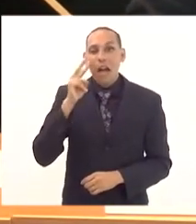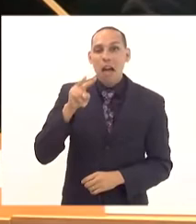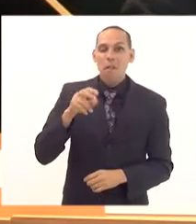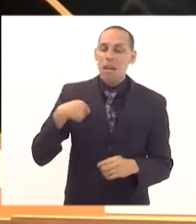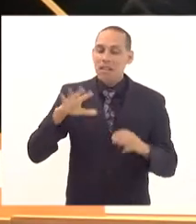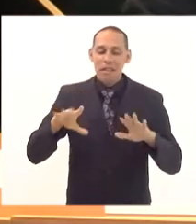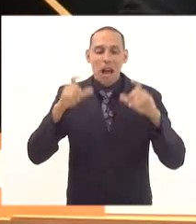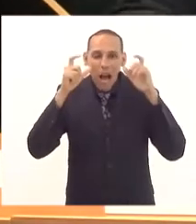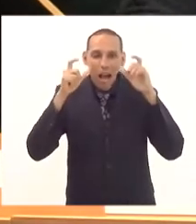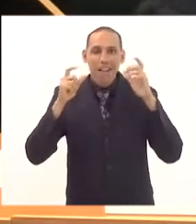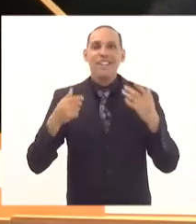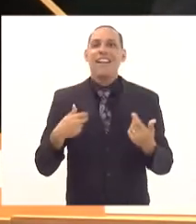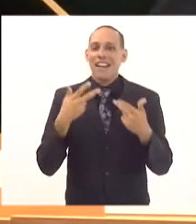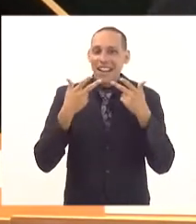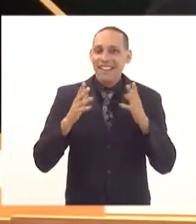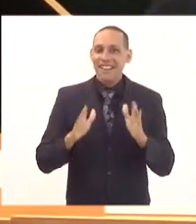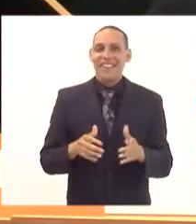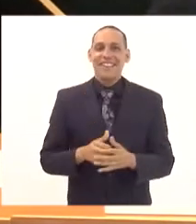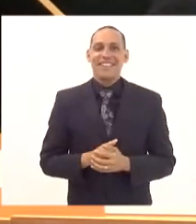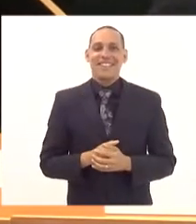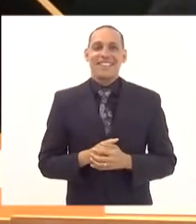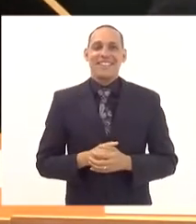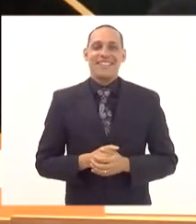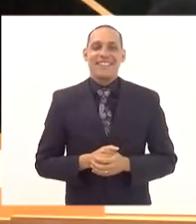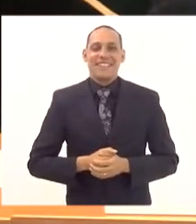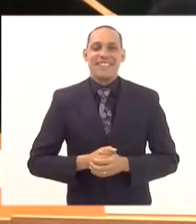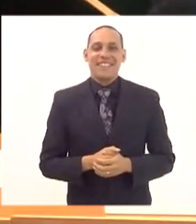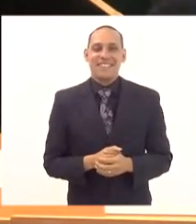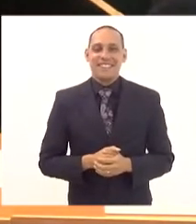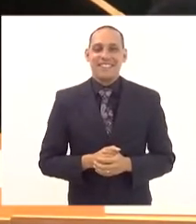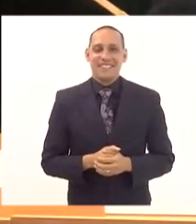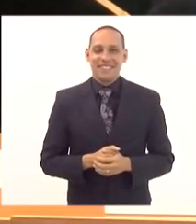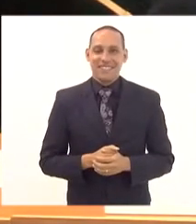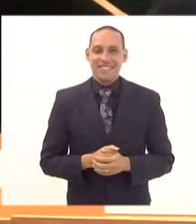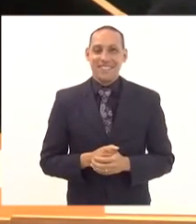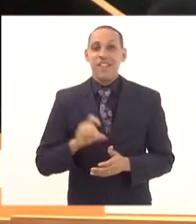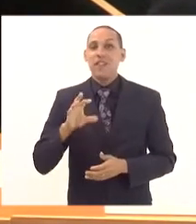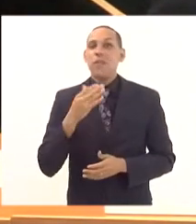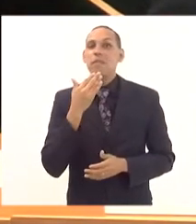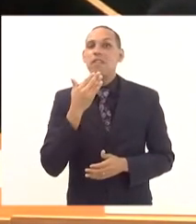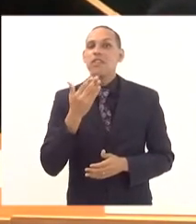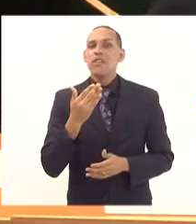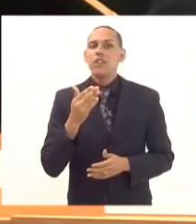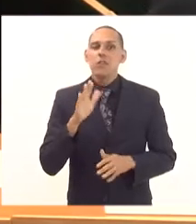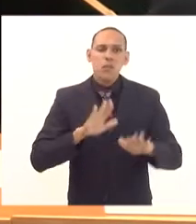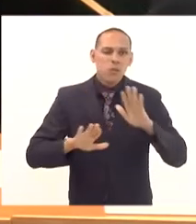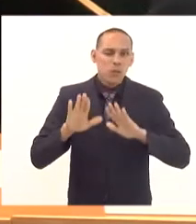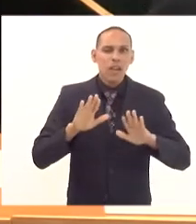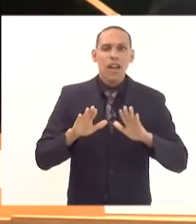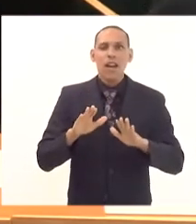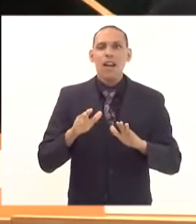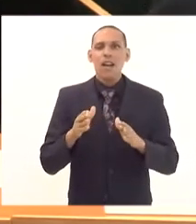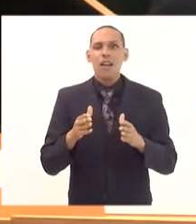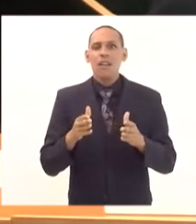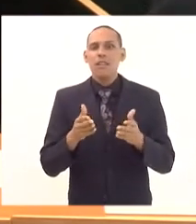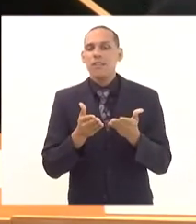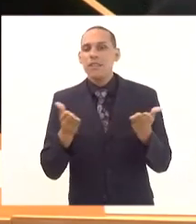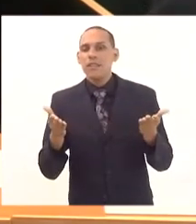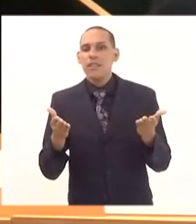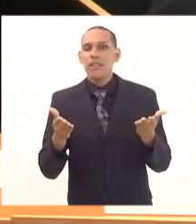isso eu tô falando já só de cuidado aí que quem tá